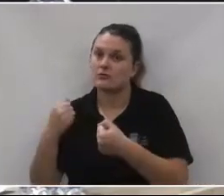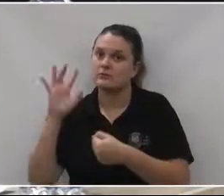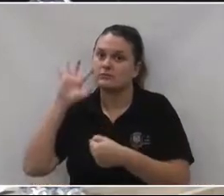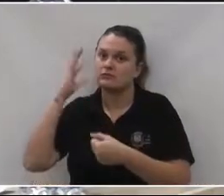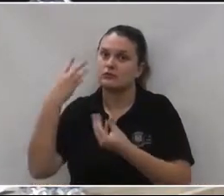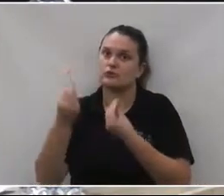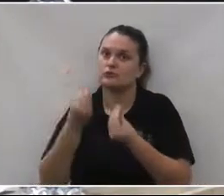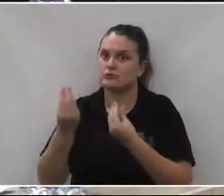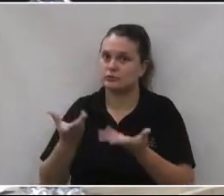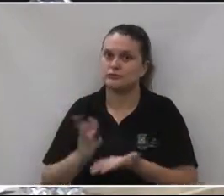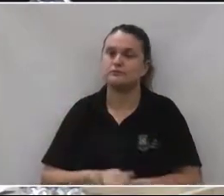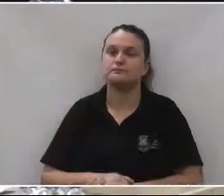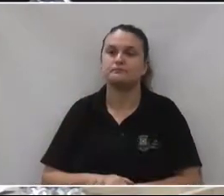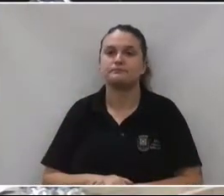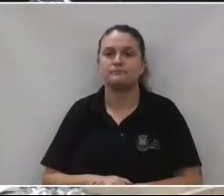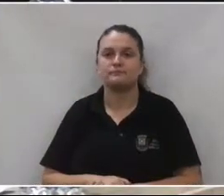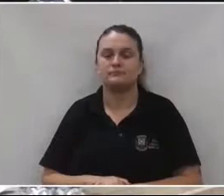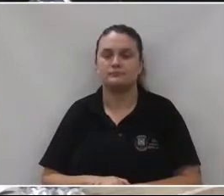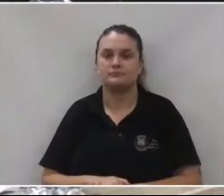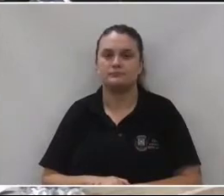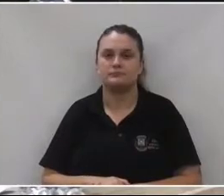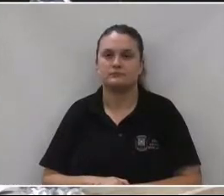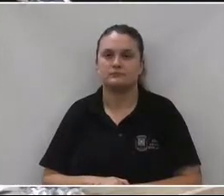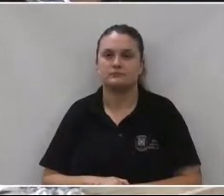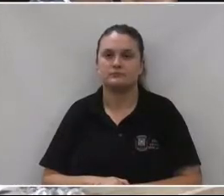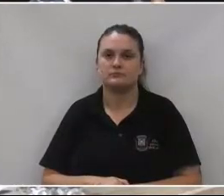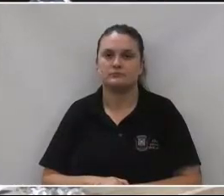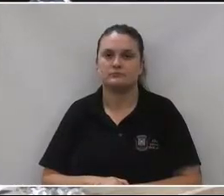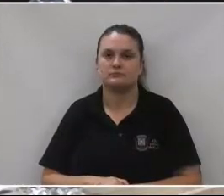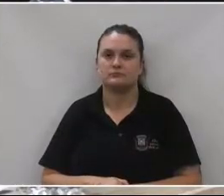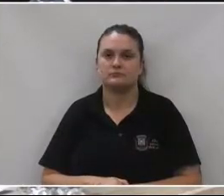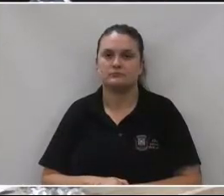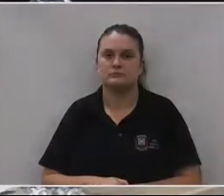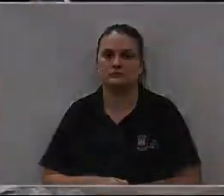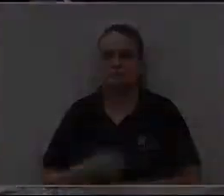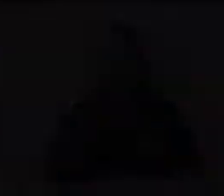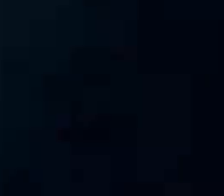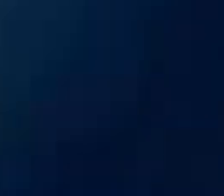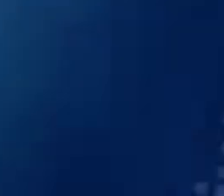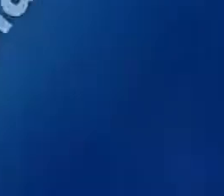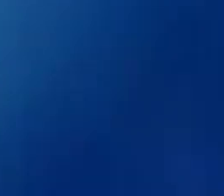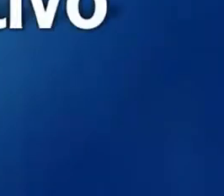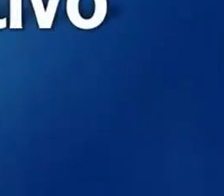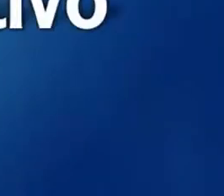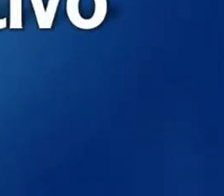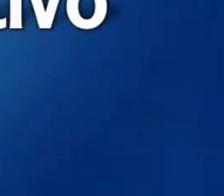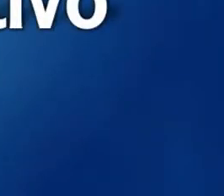dar um jeito de dar uma solução e junto com o executivo o pessoal da obra é isso uma boa noite